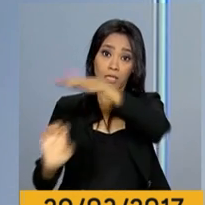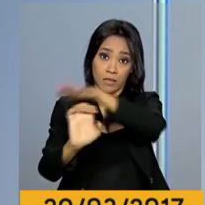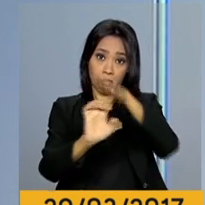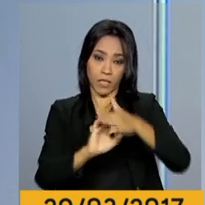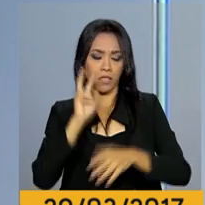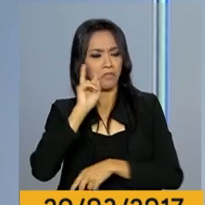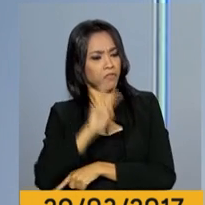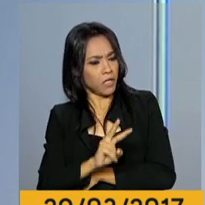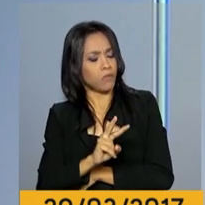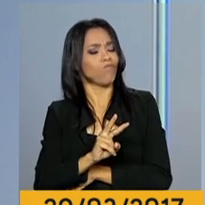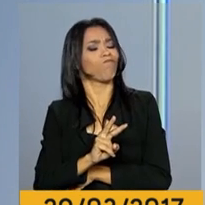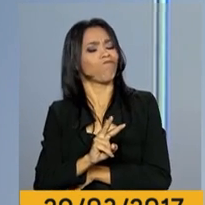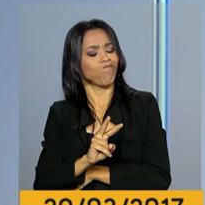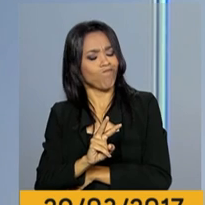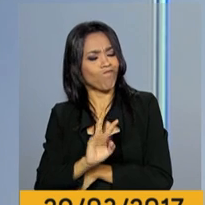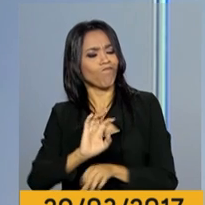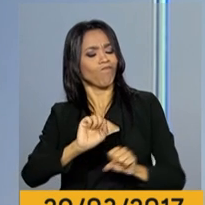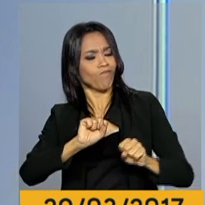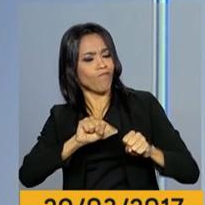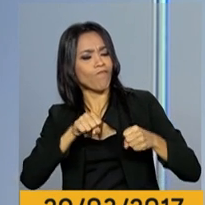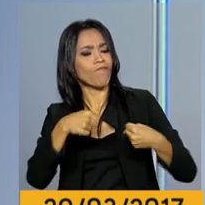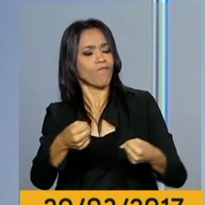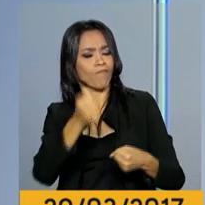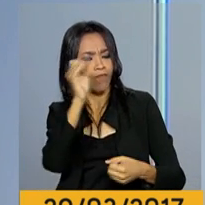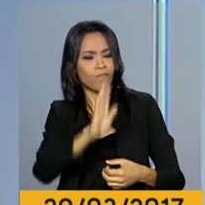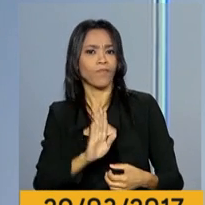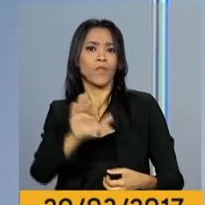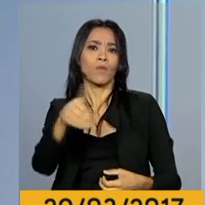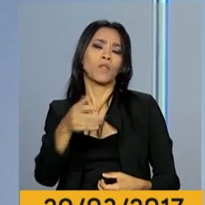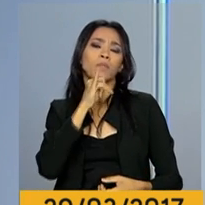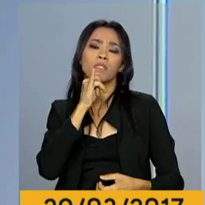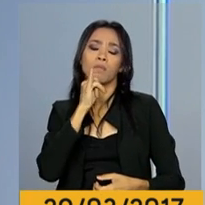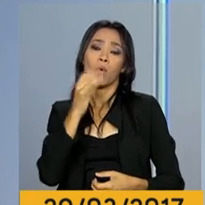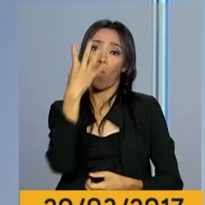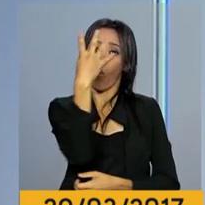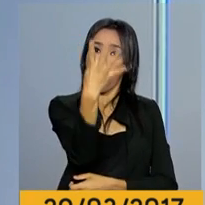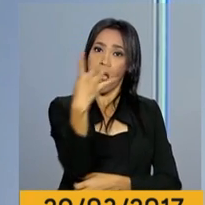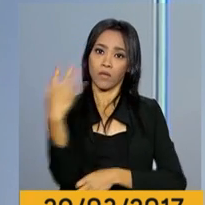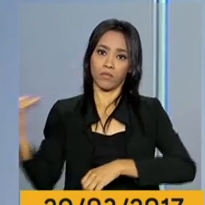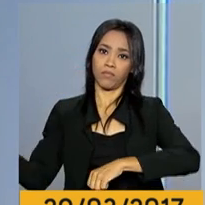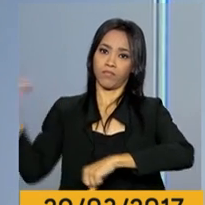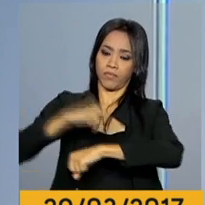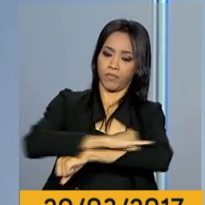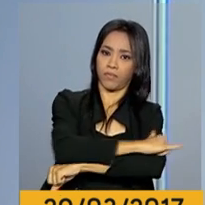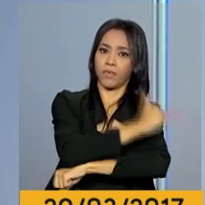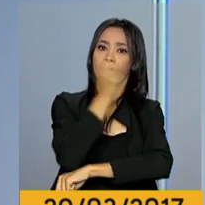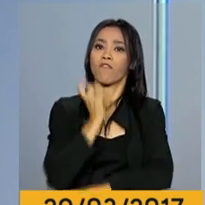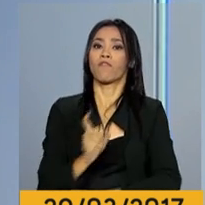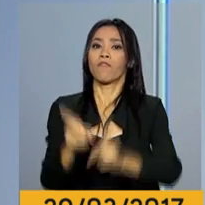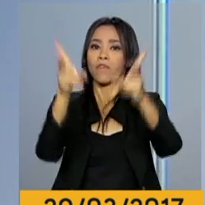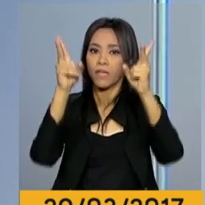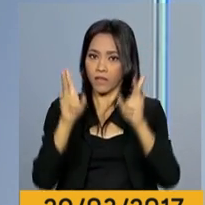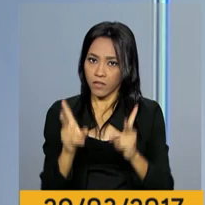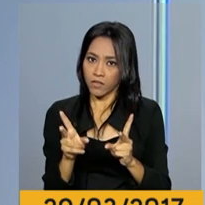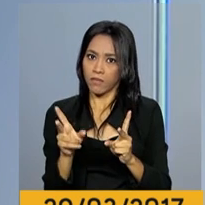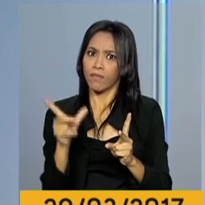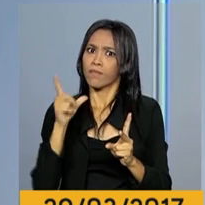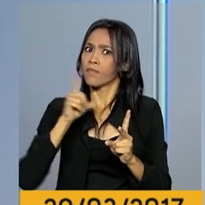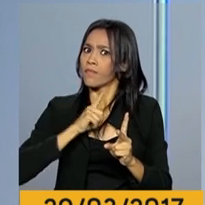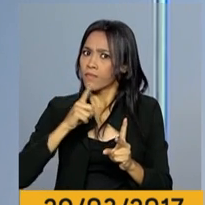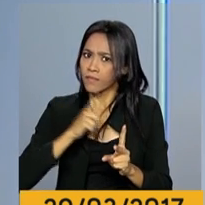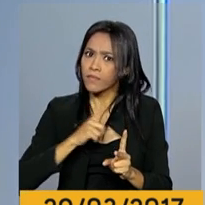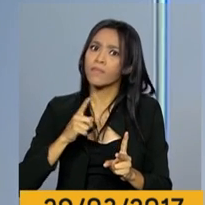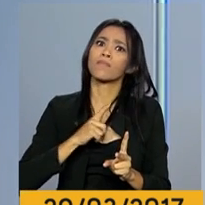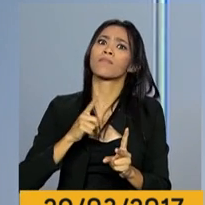fatos que estou pressionando quando nós botamos quatro aeroportos para a concessão houve uma presença extraordinária